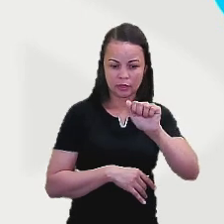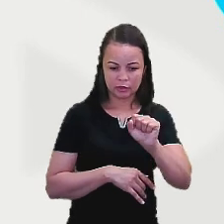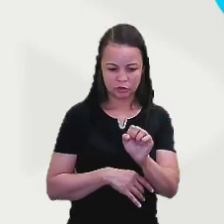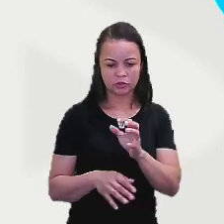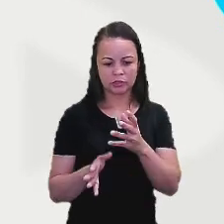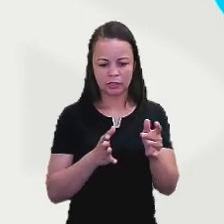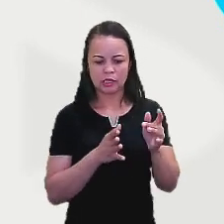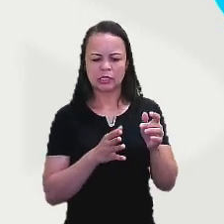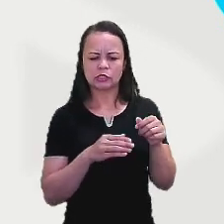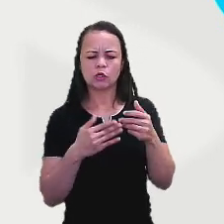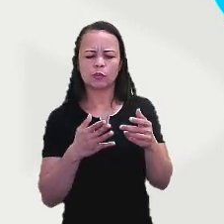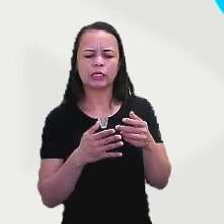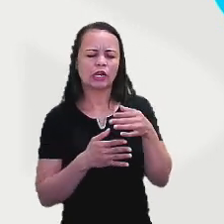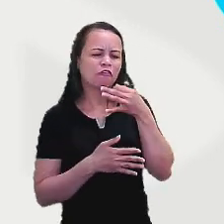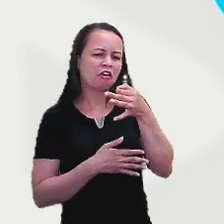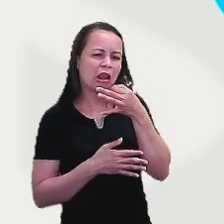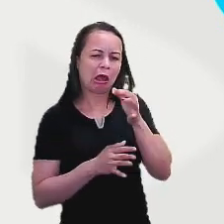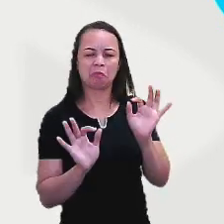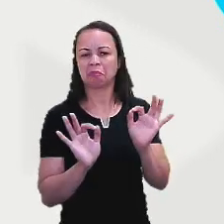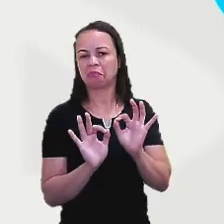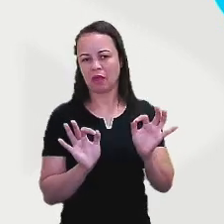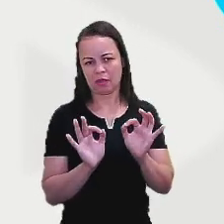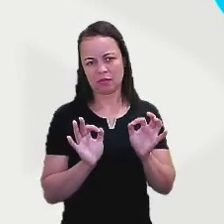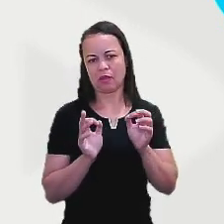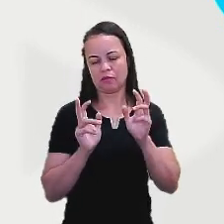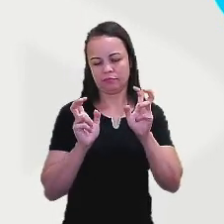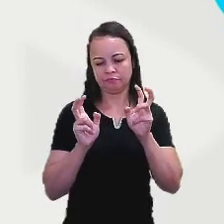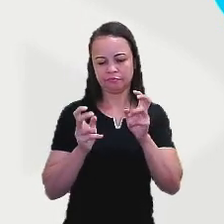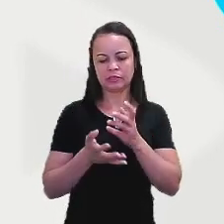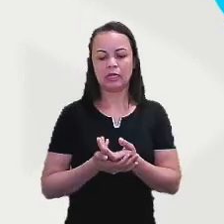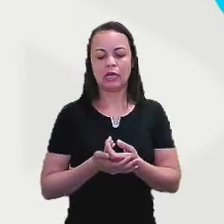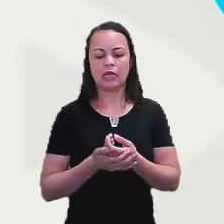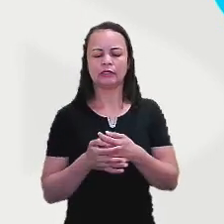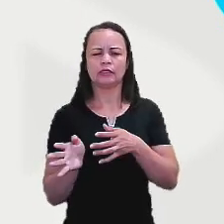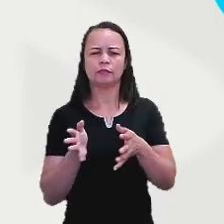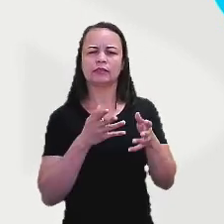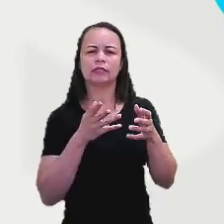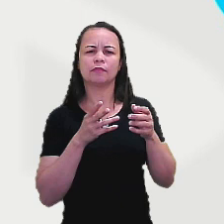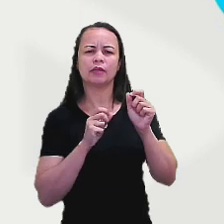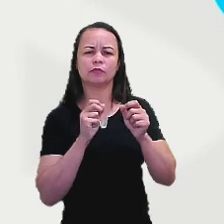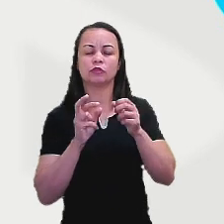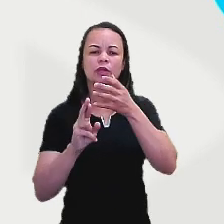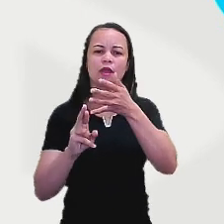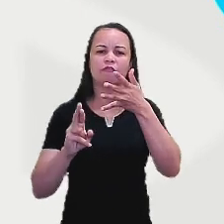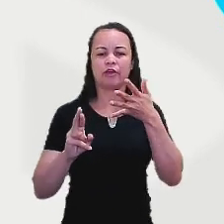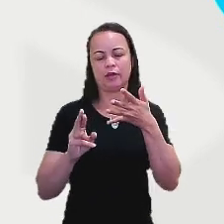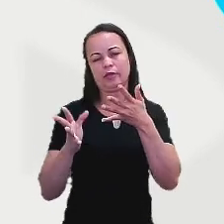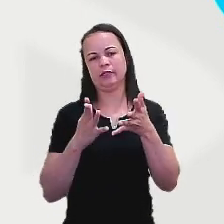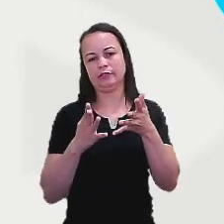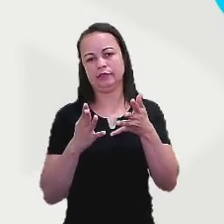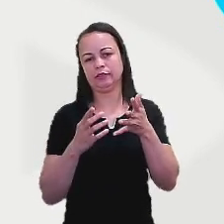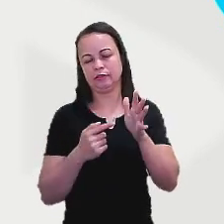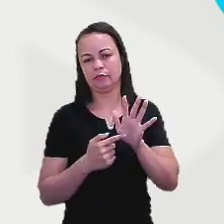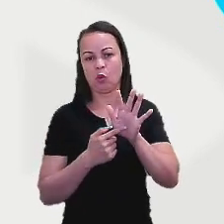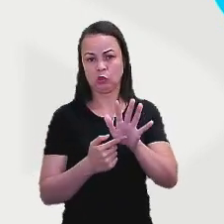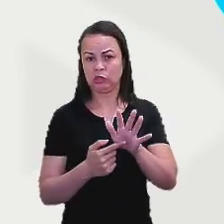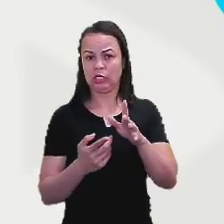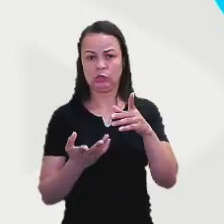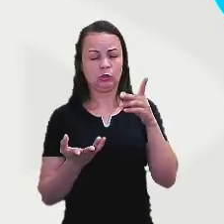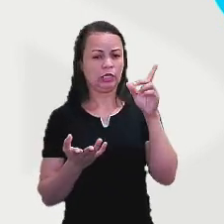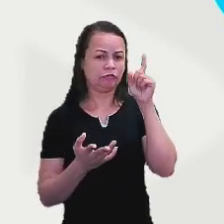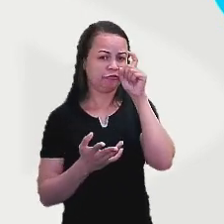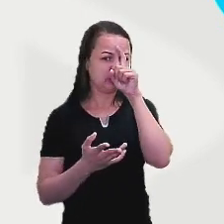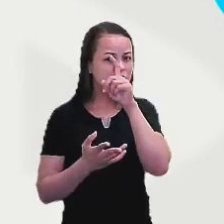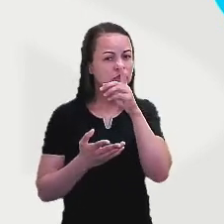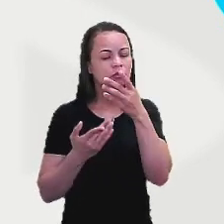assim, no texto, percebemos referências ali implícitas, mas não é citado com